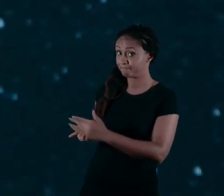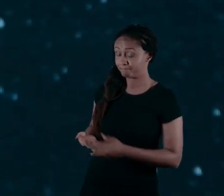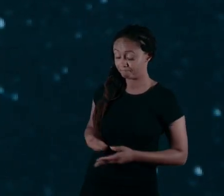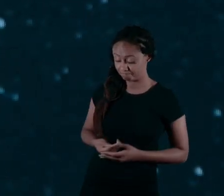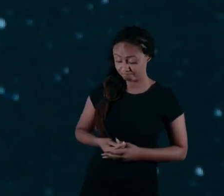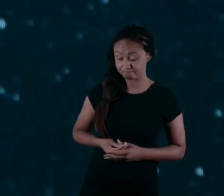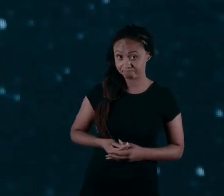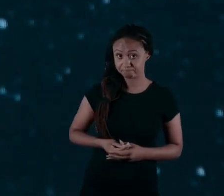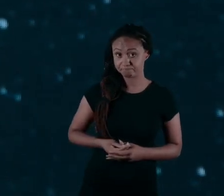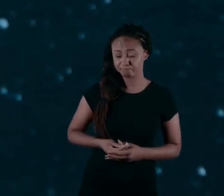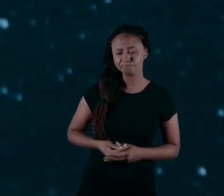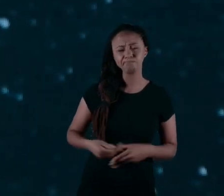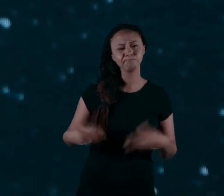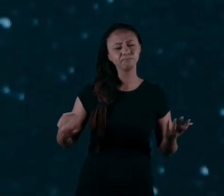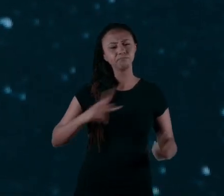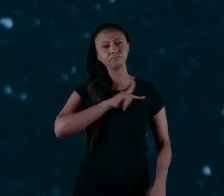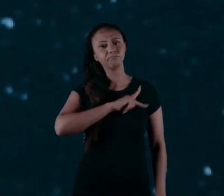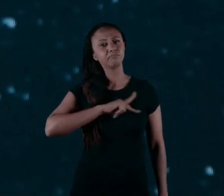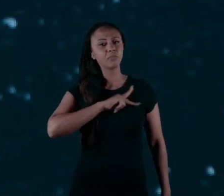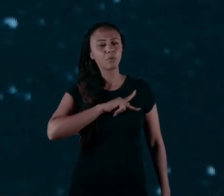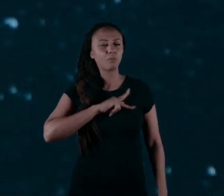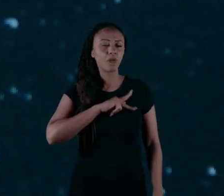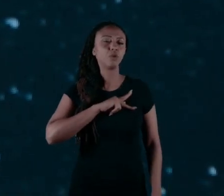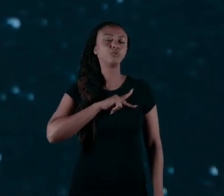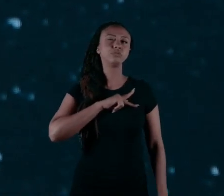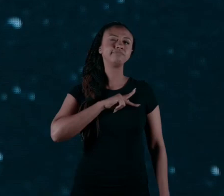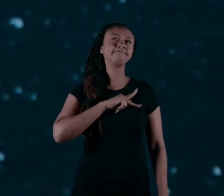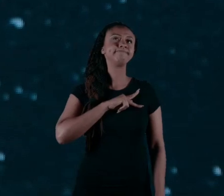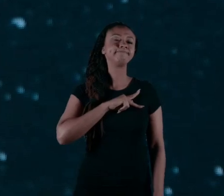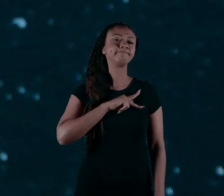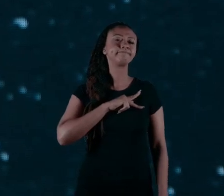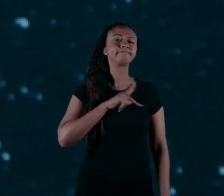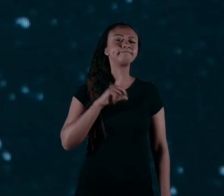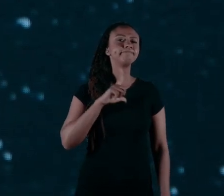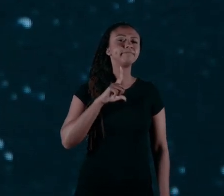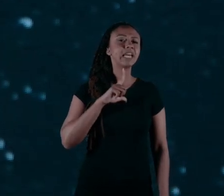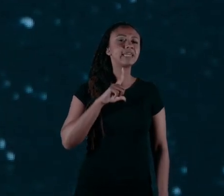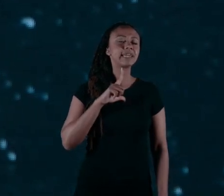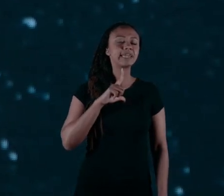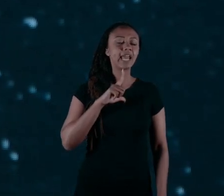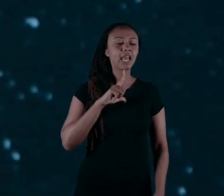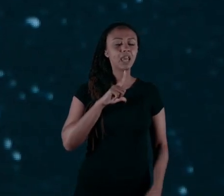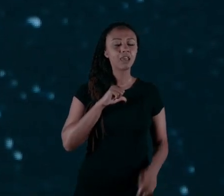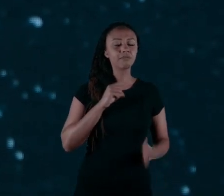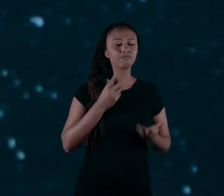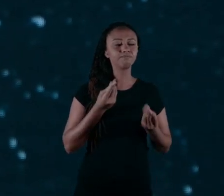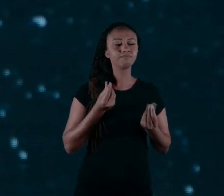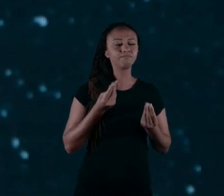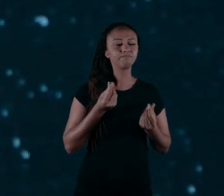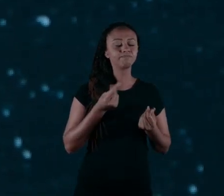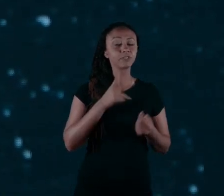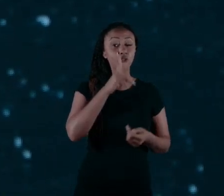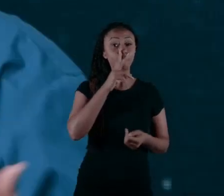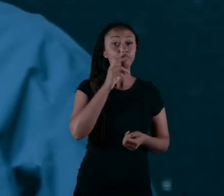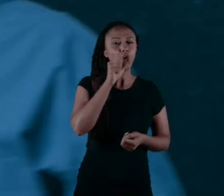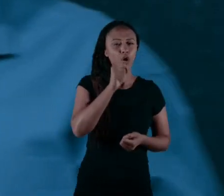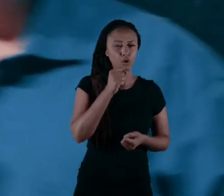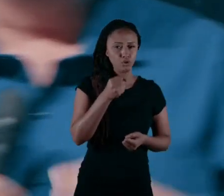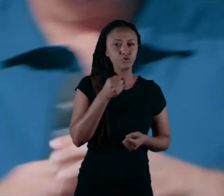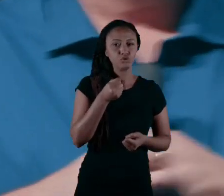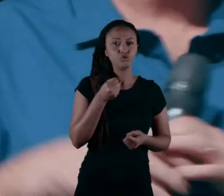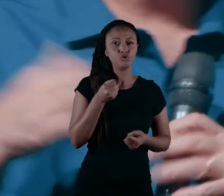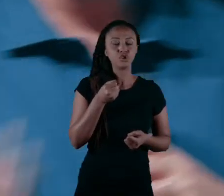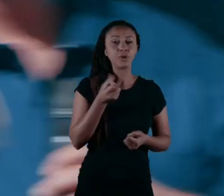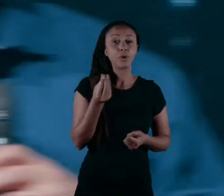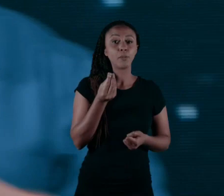Então, o apóstolo Paulo, ele coloca isso de uma forma enfática quando ele usa o termo, começa